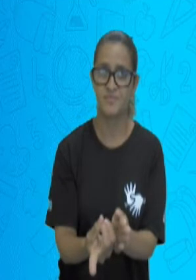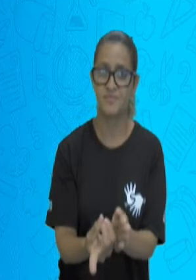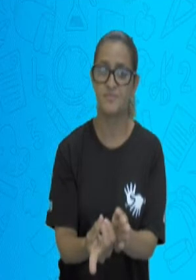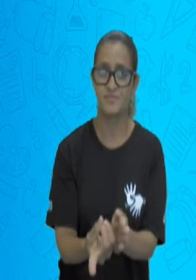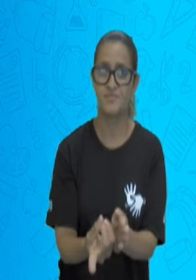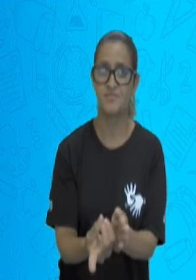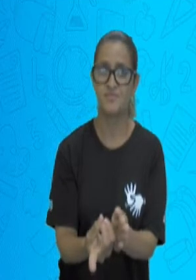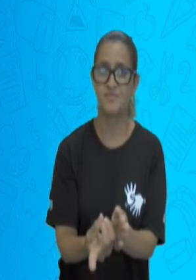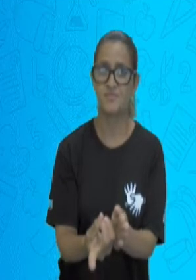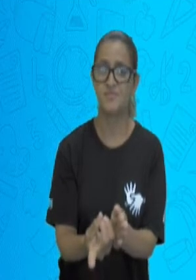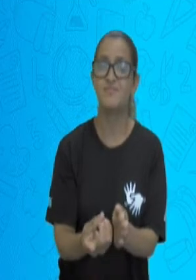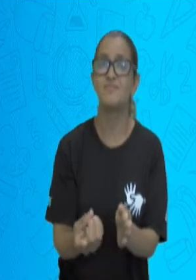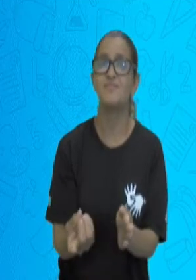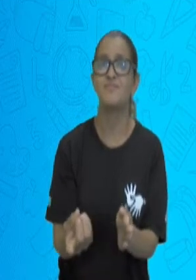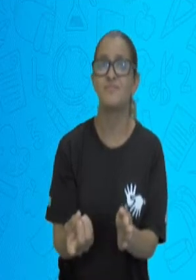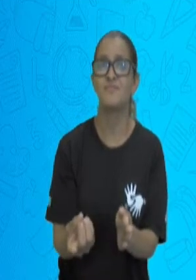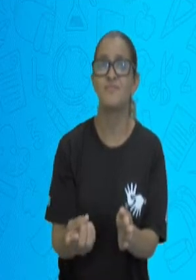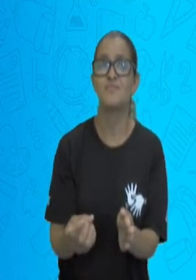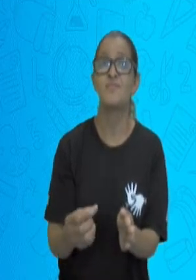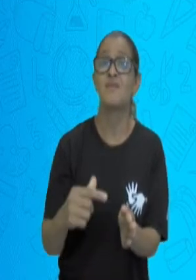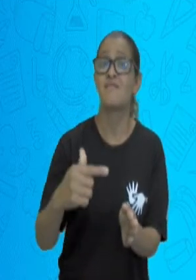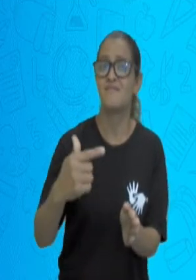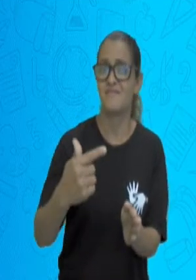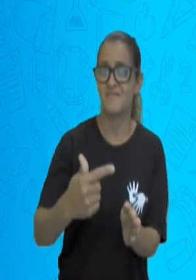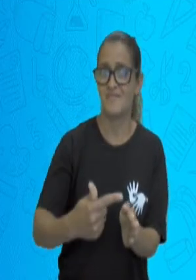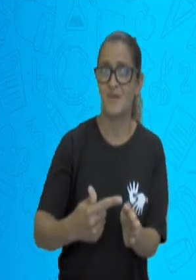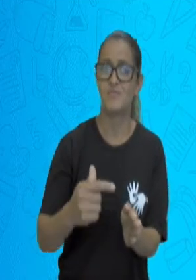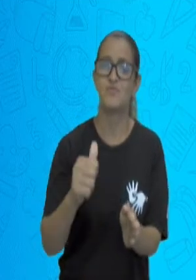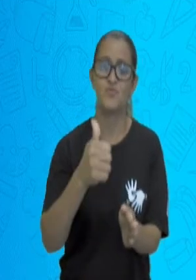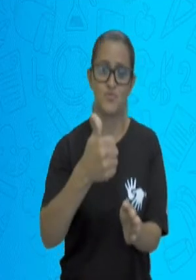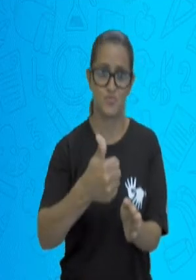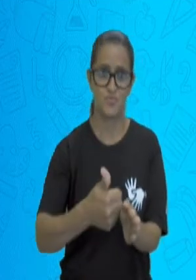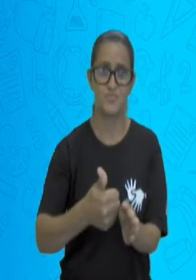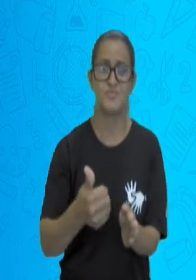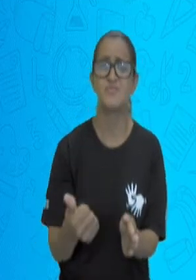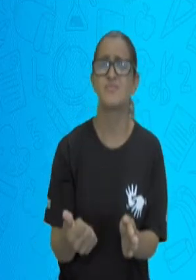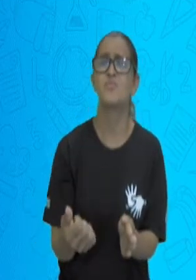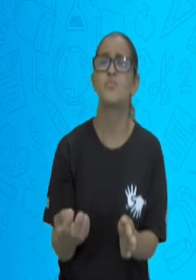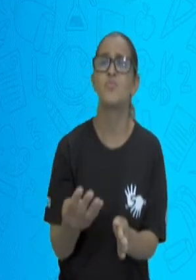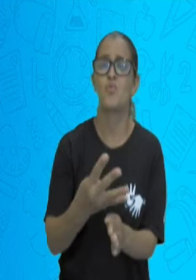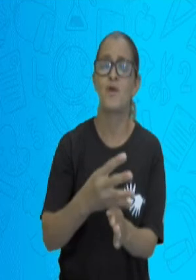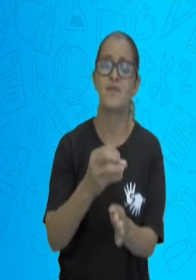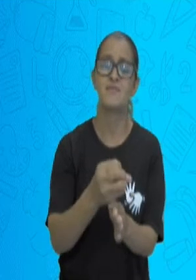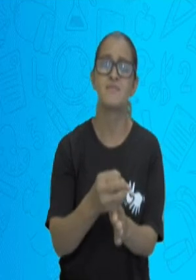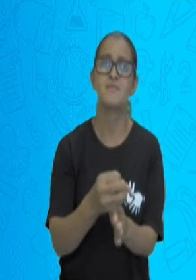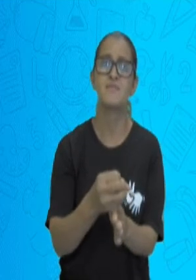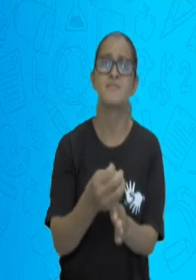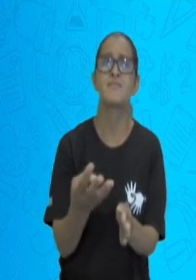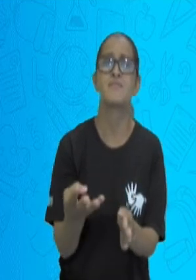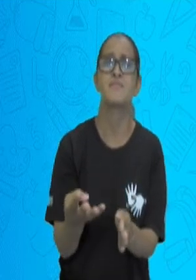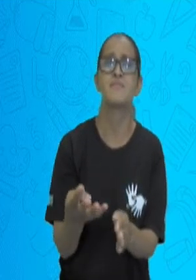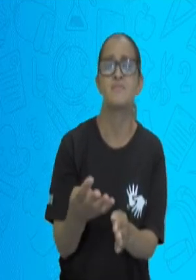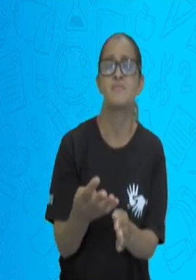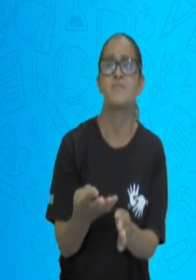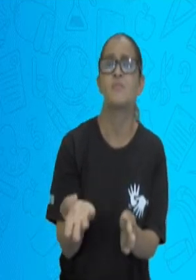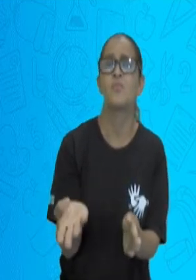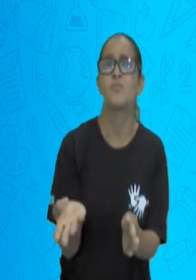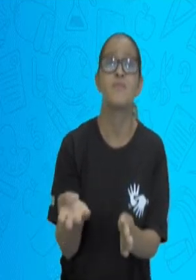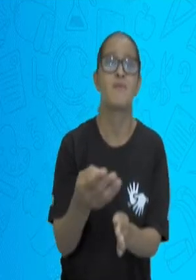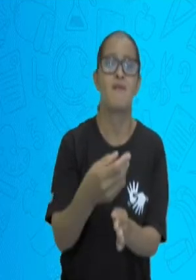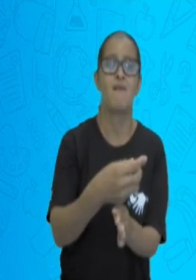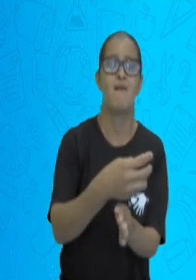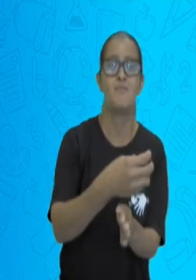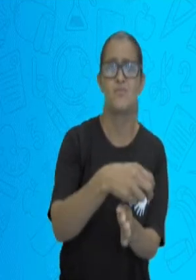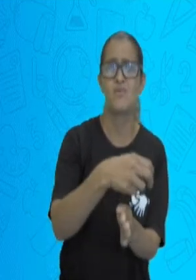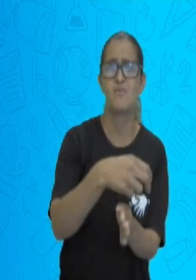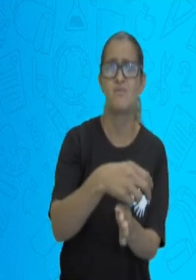do número 20 é o 21. E o número 40? O número 40, o que